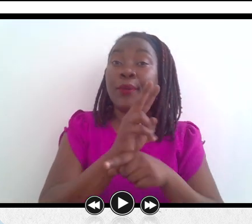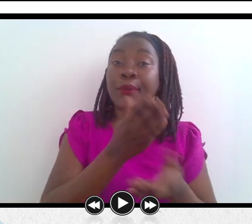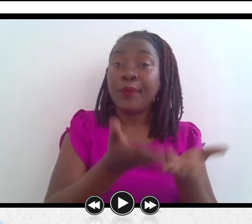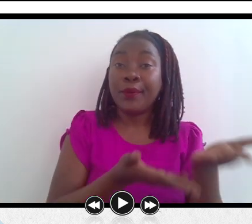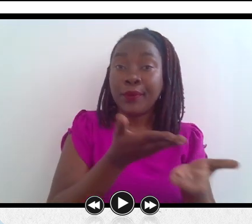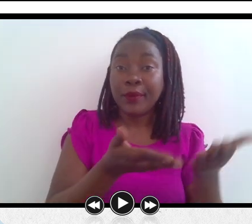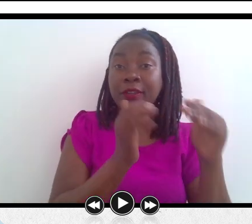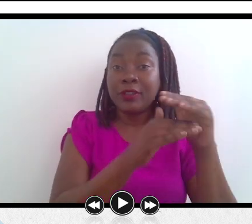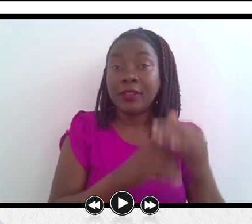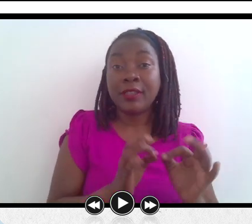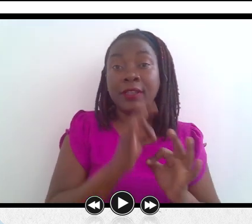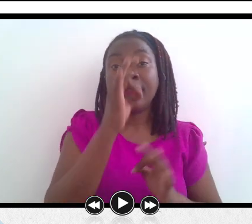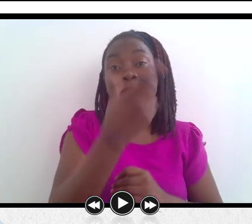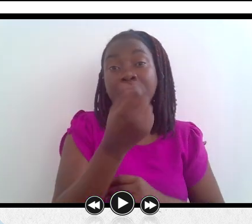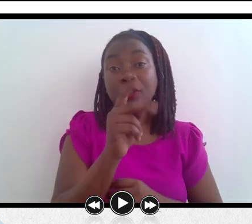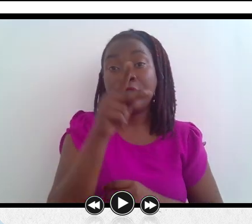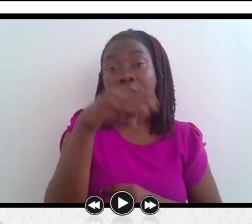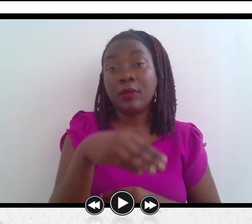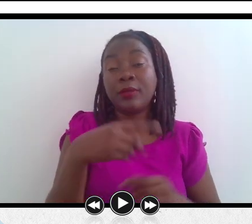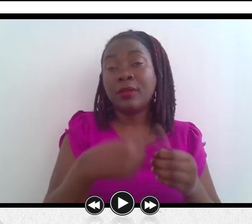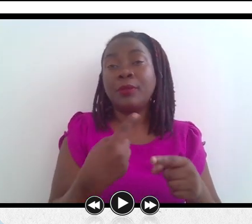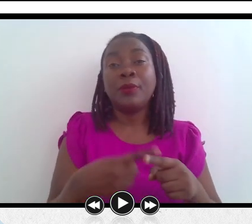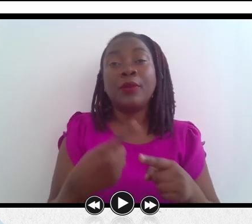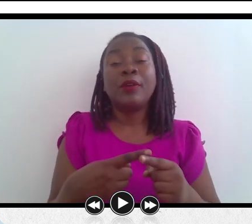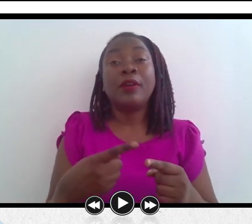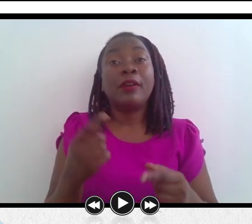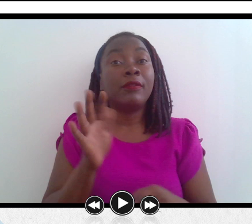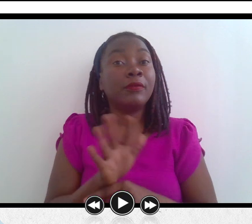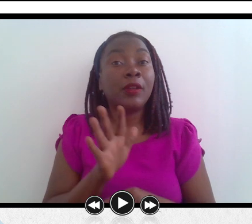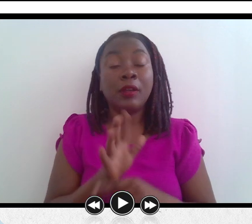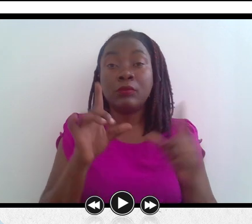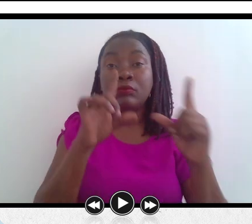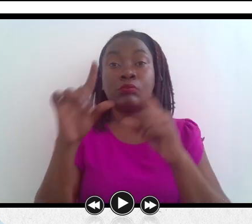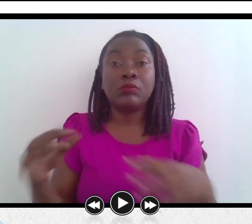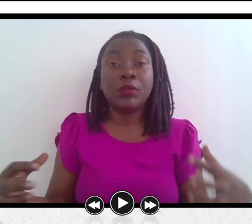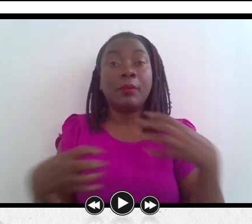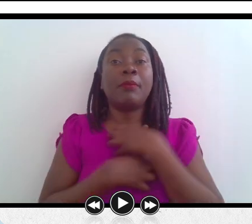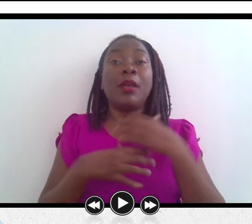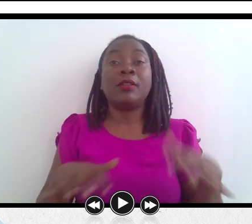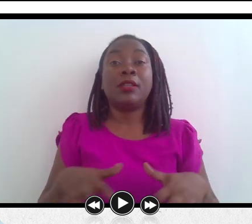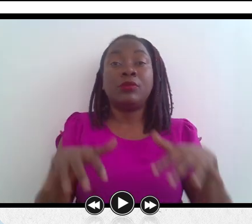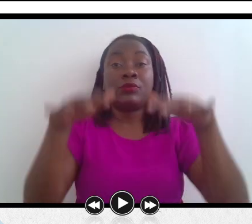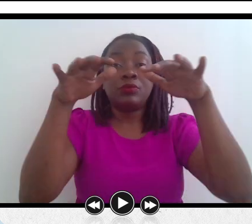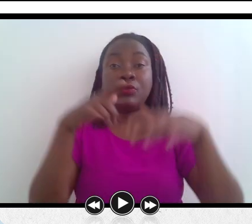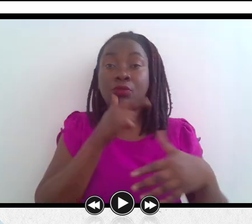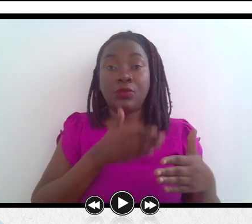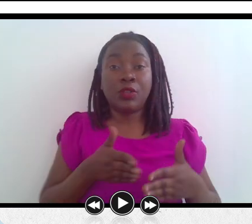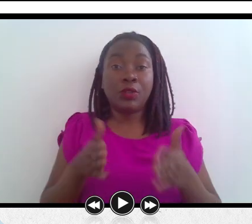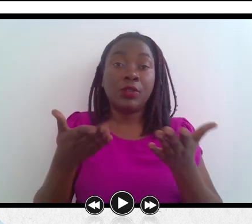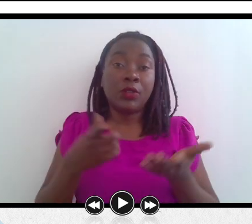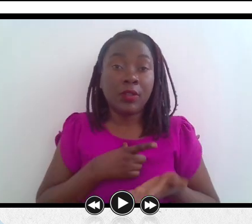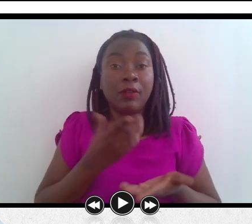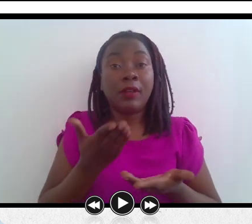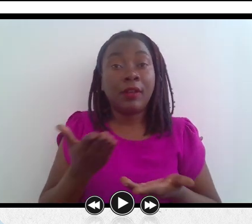reservatório a 20 quilômetros da cidade pode ser que ele vai contribuir muito com o impacto da inundação daquele rio. Né? Então, as